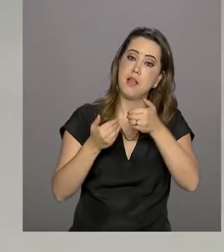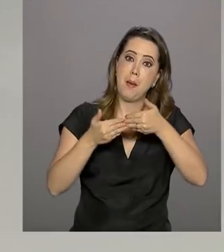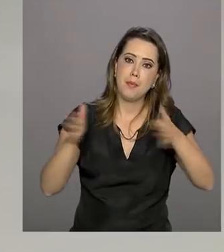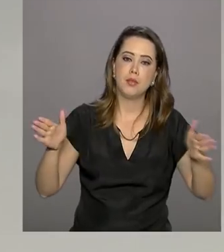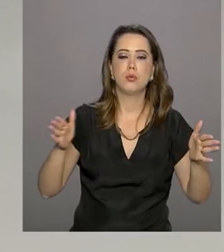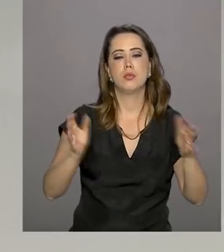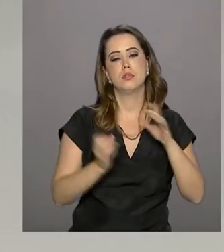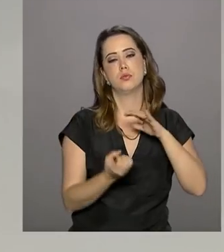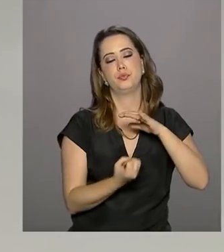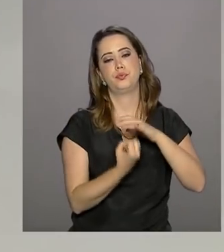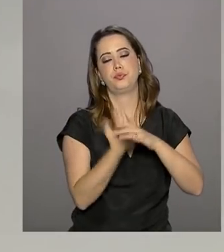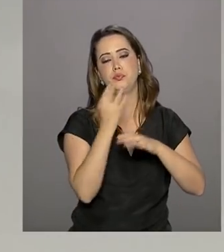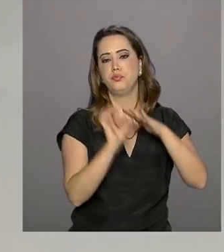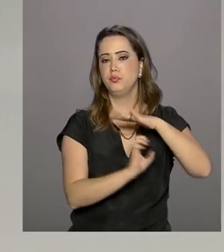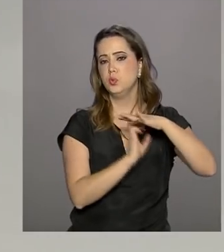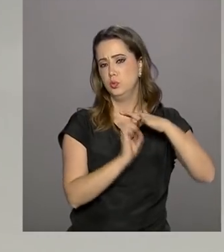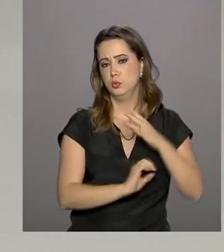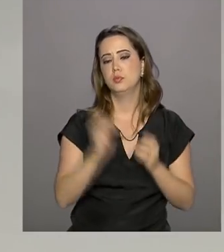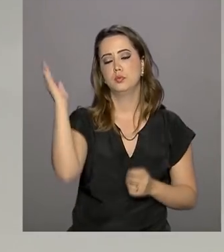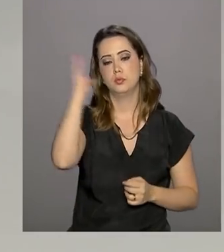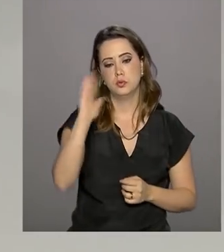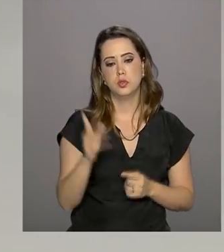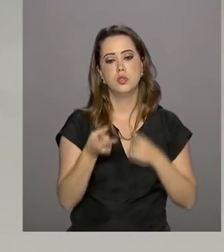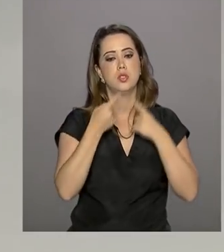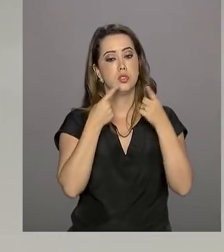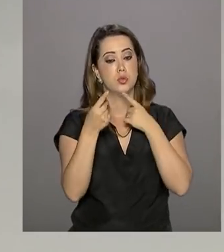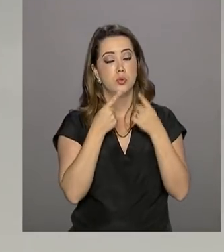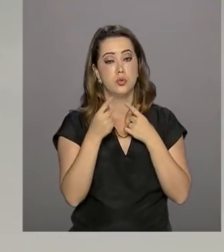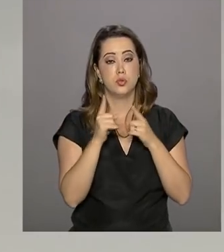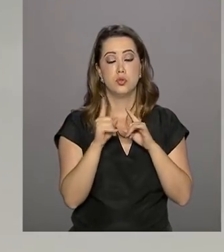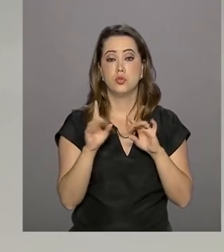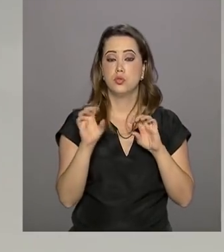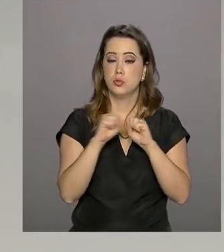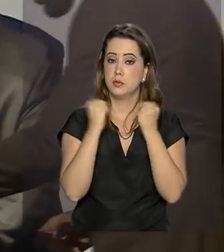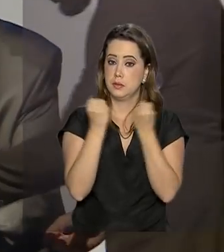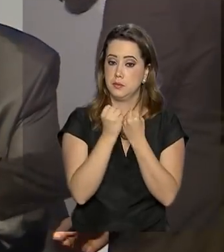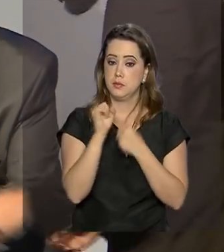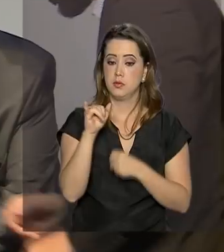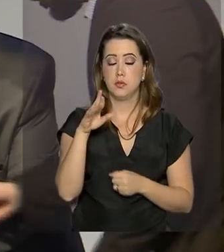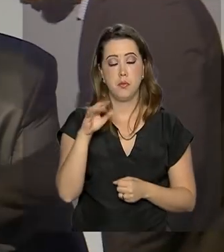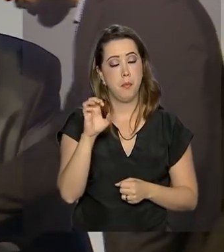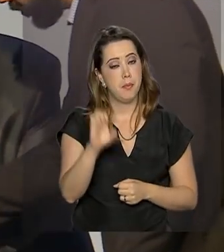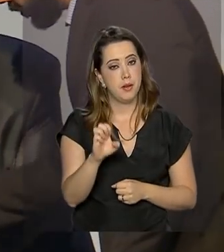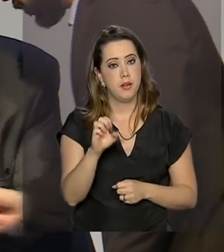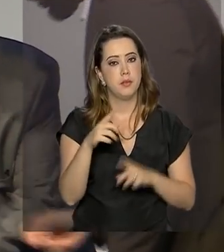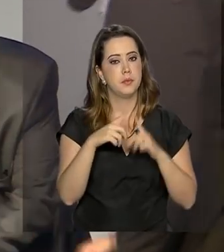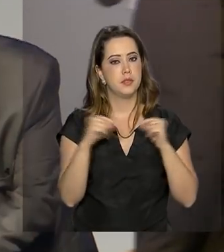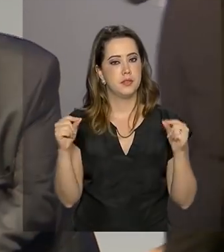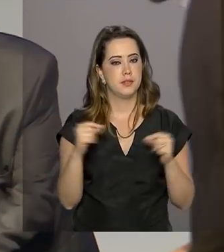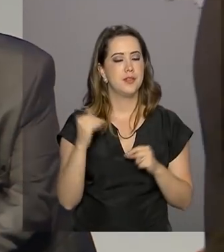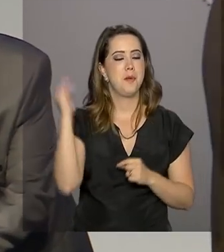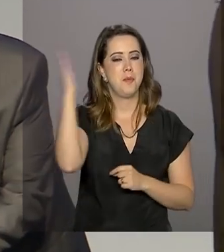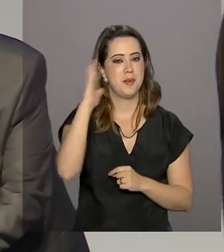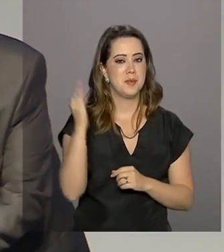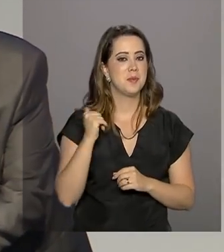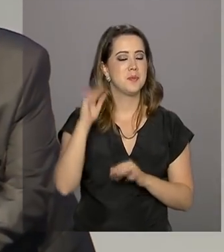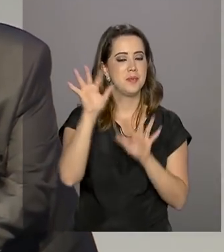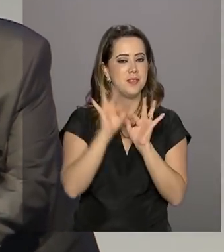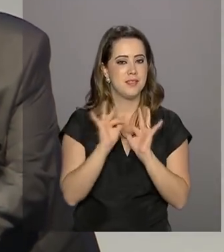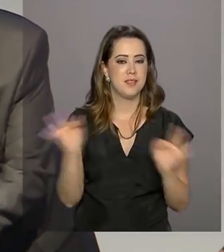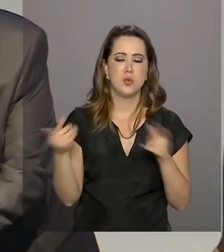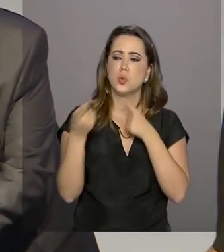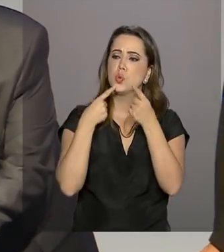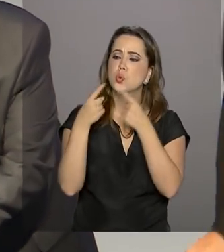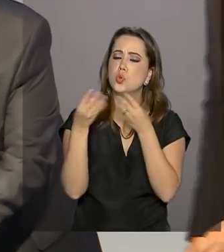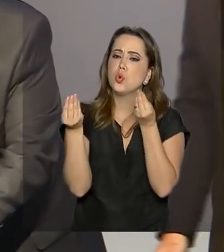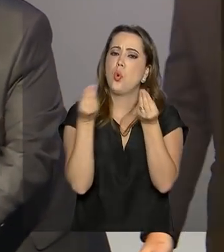Realidade que está sendo discutida num seminário do SEBRAE em Brasília. É o Brasil mais simples, que está debatendo